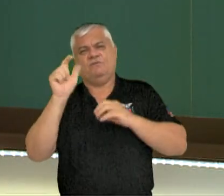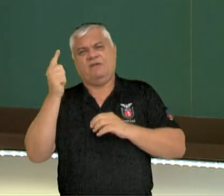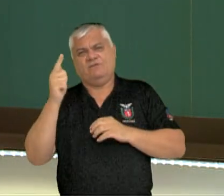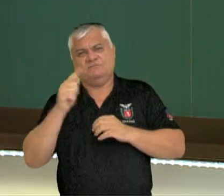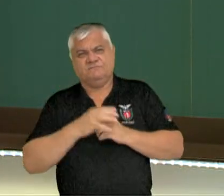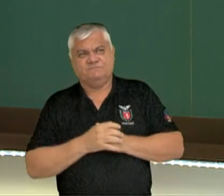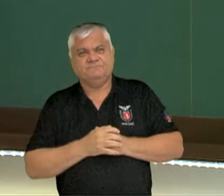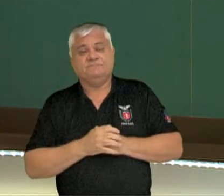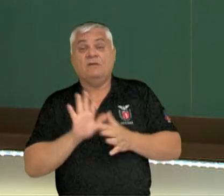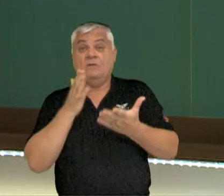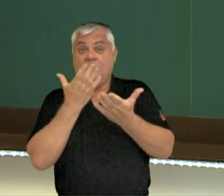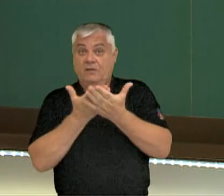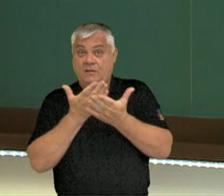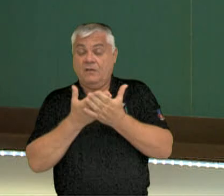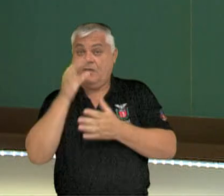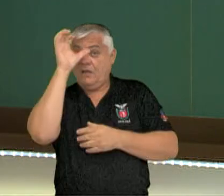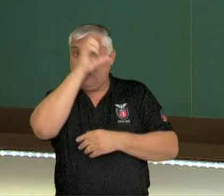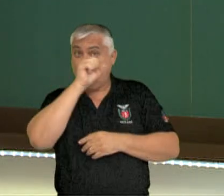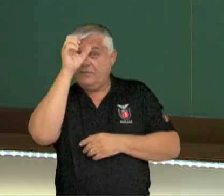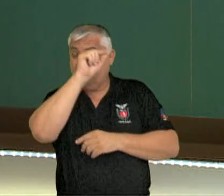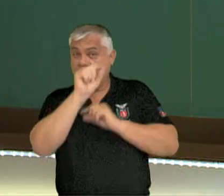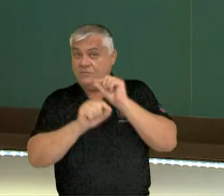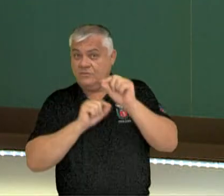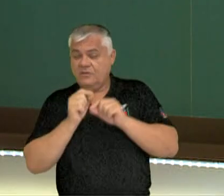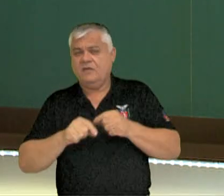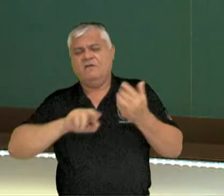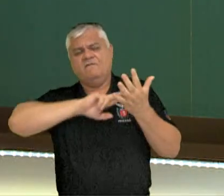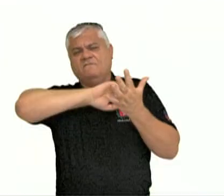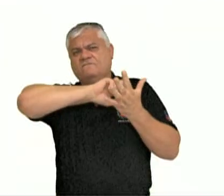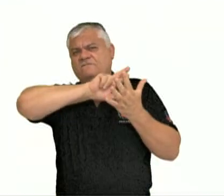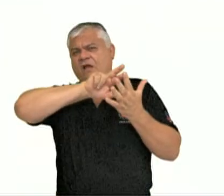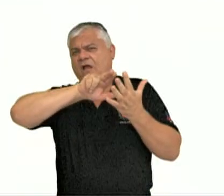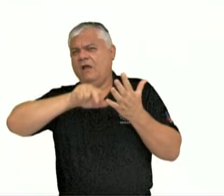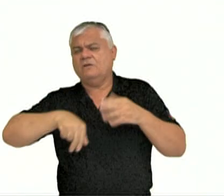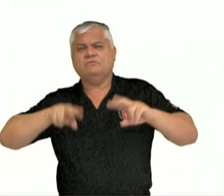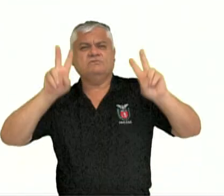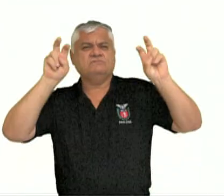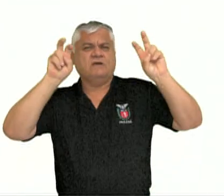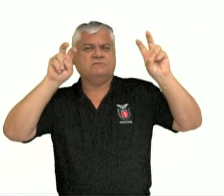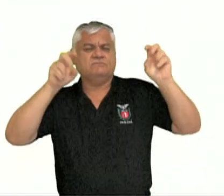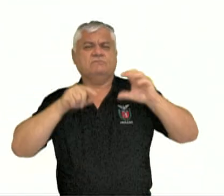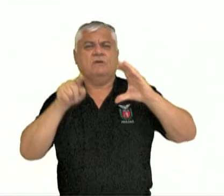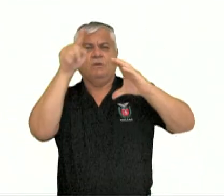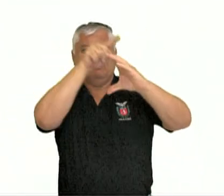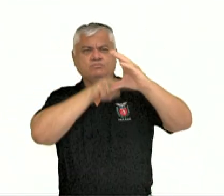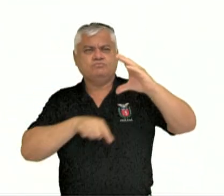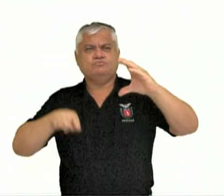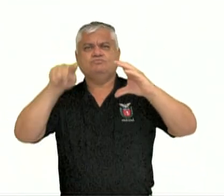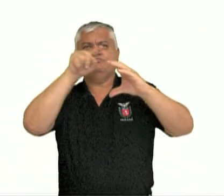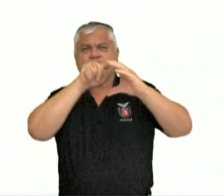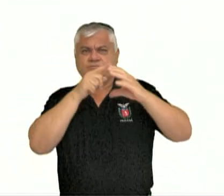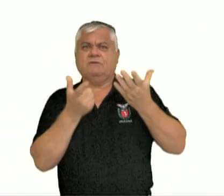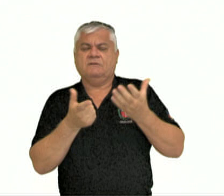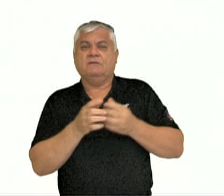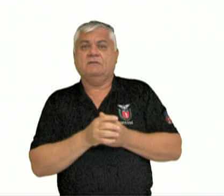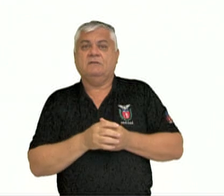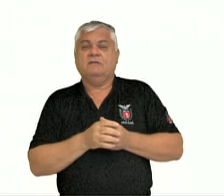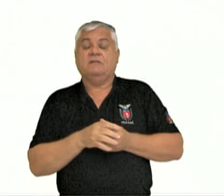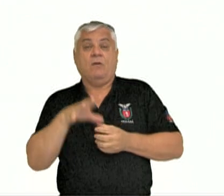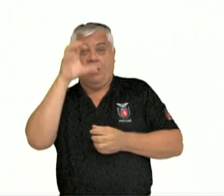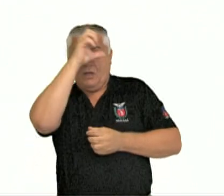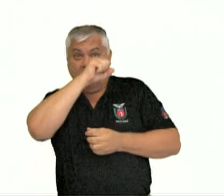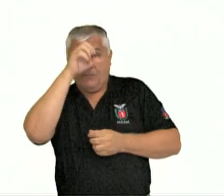graus. Então, na aula de hoje, o que foi que nós vimos? São vários assuntos relacionados à circunferência trigonométrica. Então, nós vimos